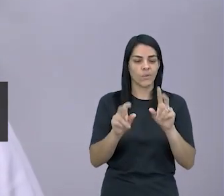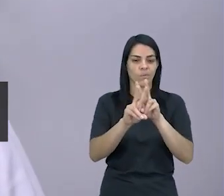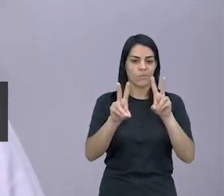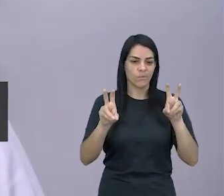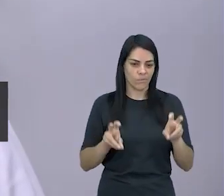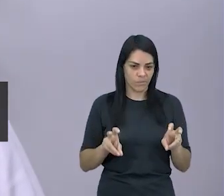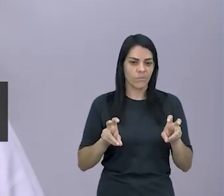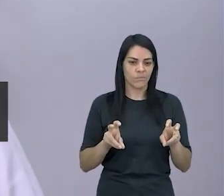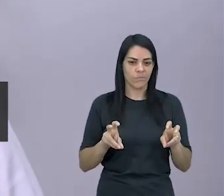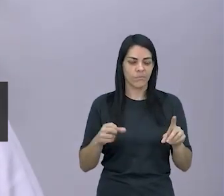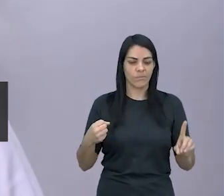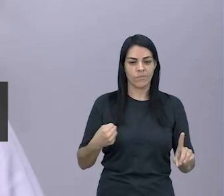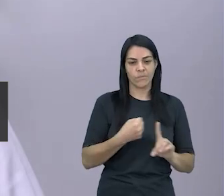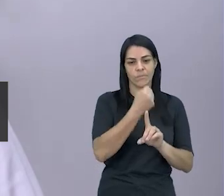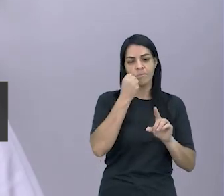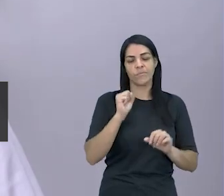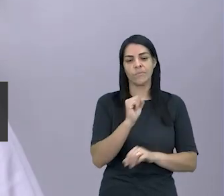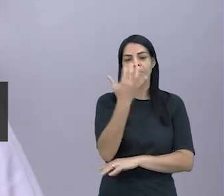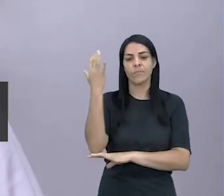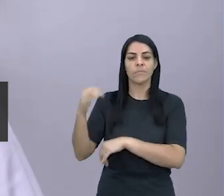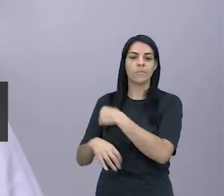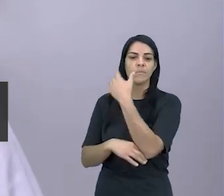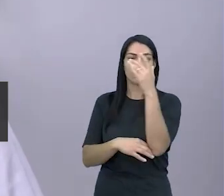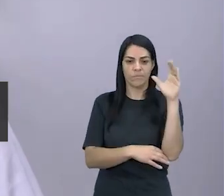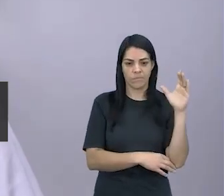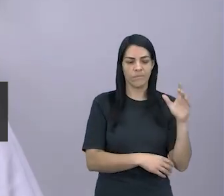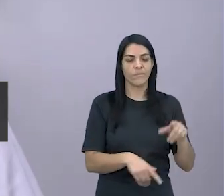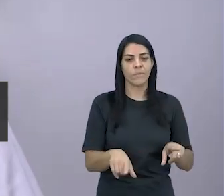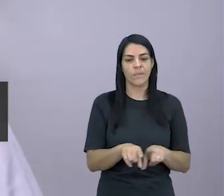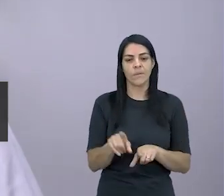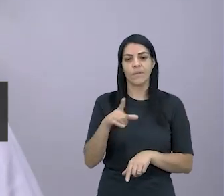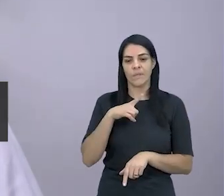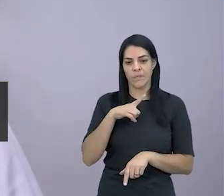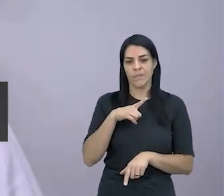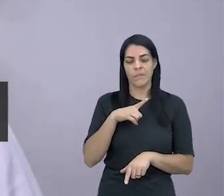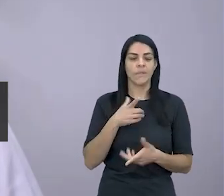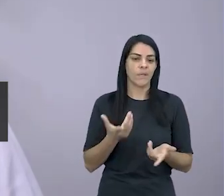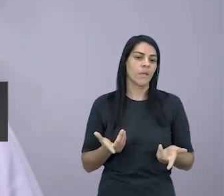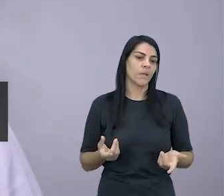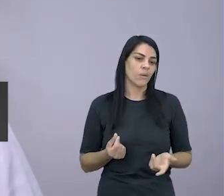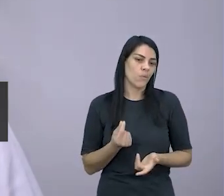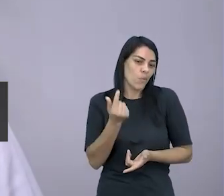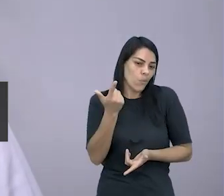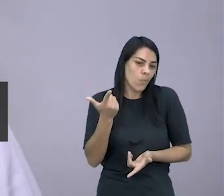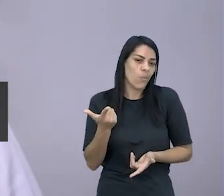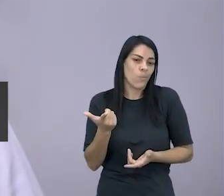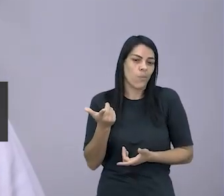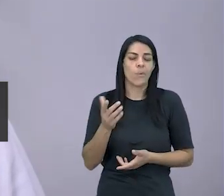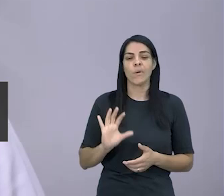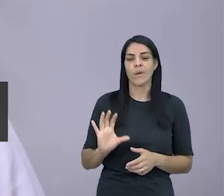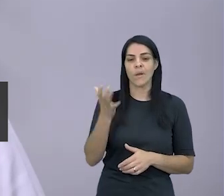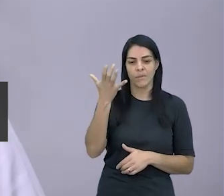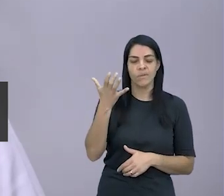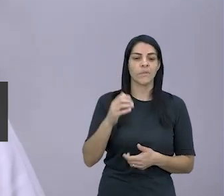aspectos de impactos ambientais, né? O custo que gera na produção, né? Esse custo que acaba